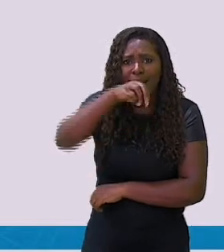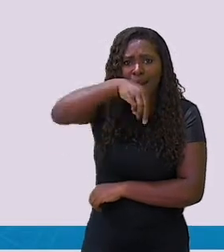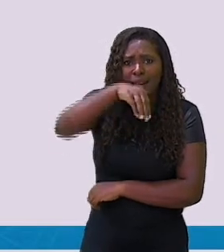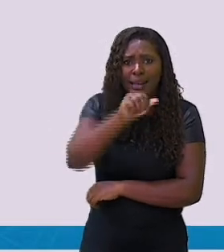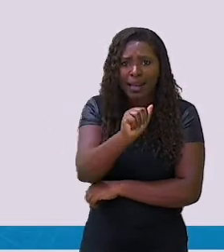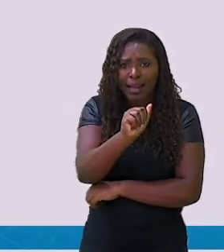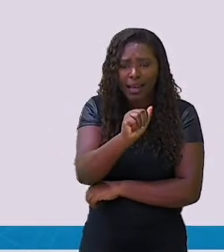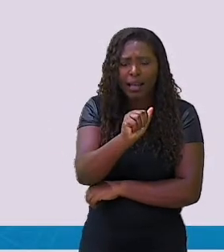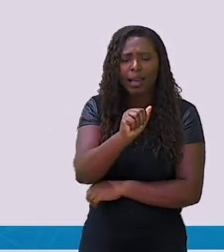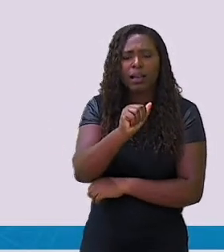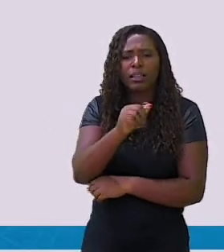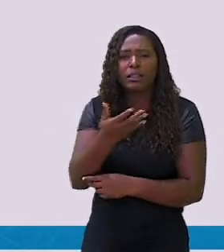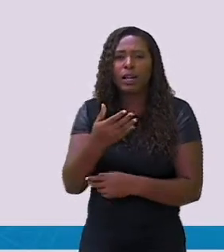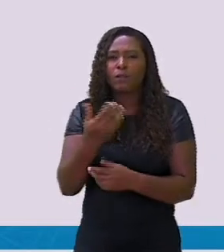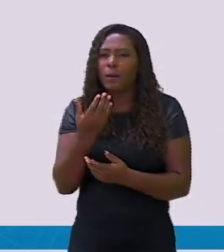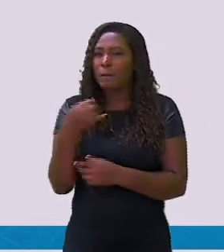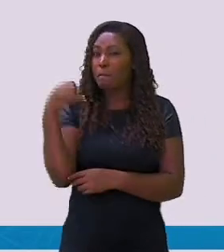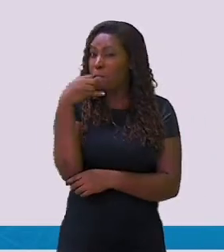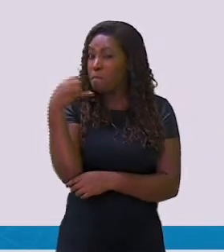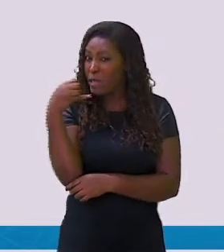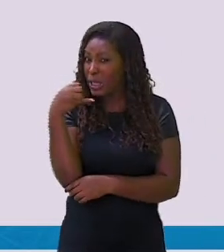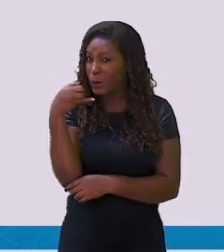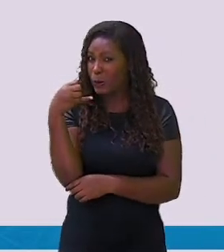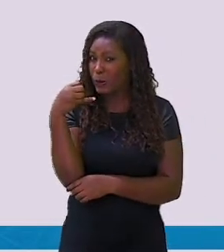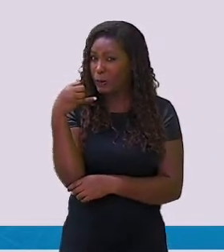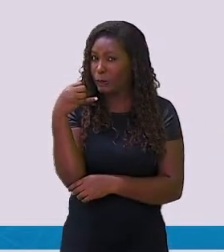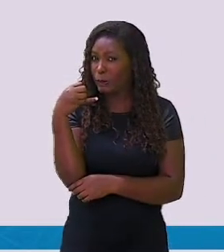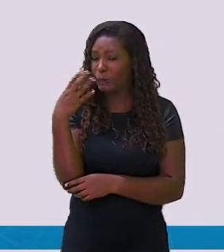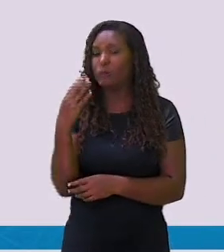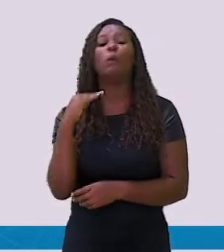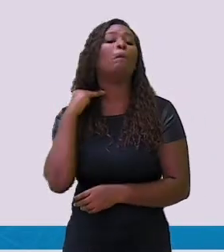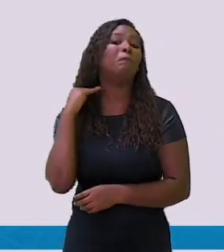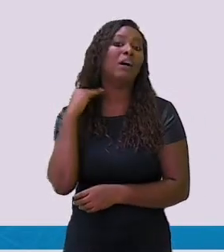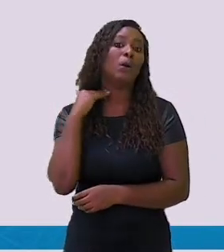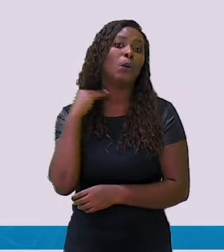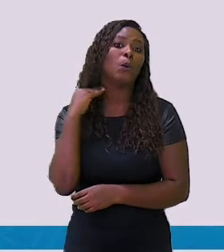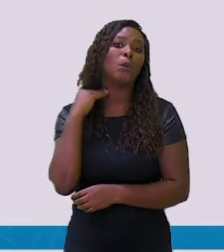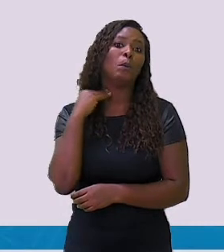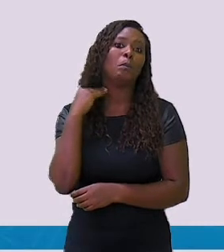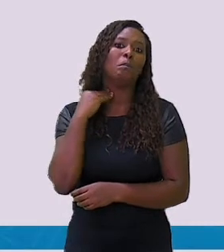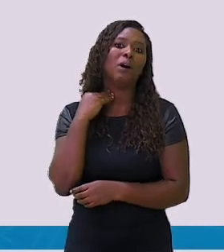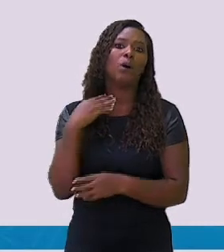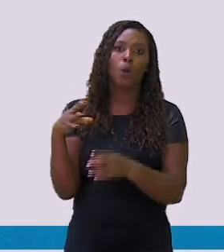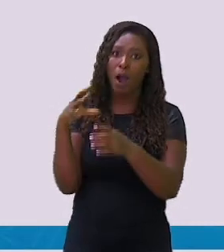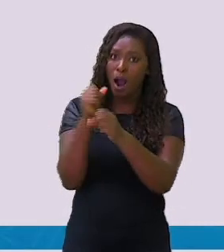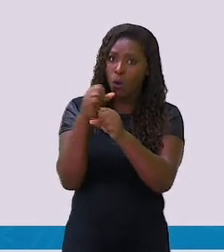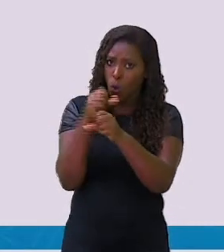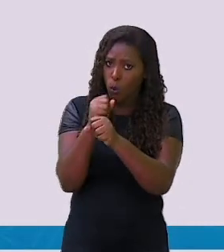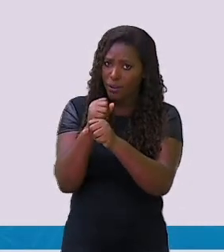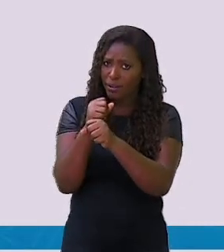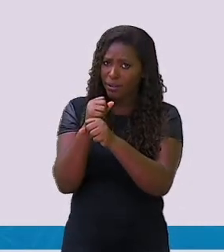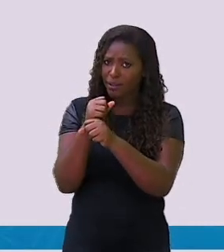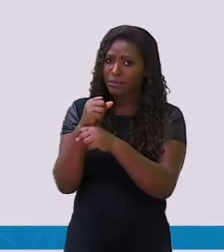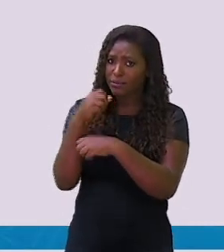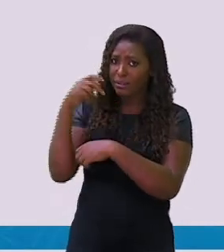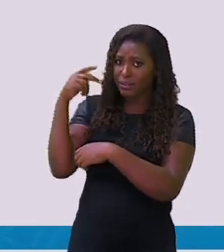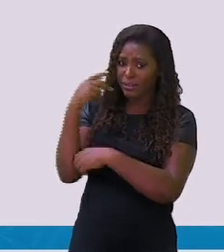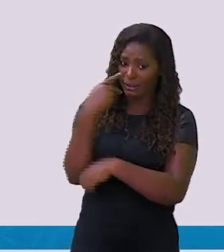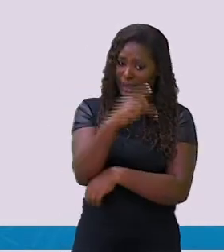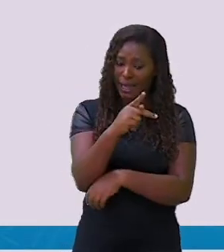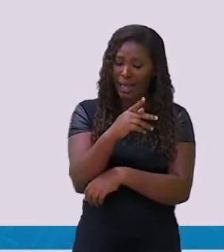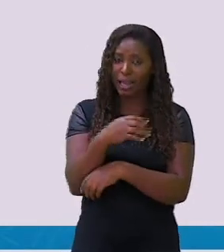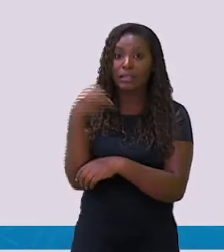saldo negativo no valor de 358 reais o 27